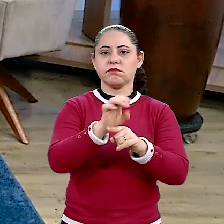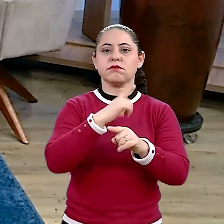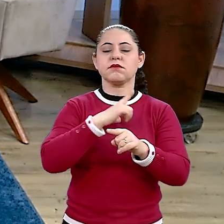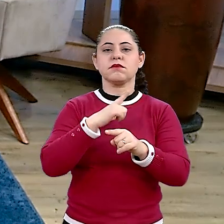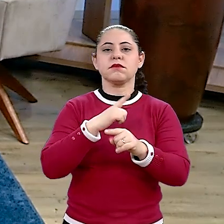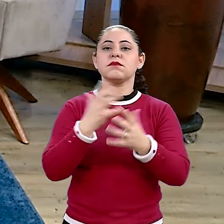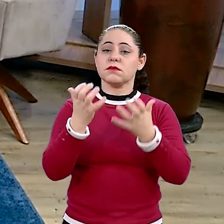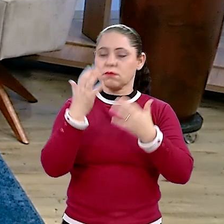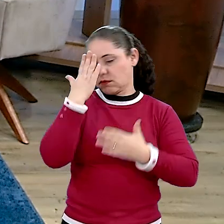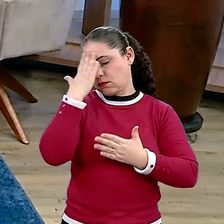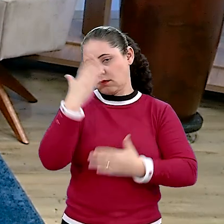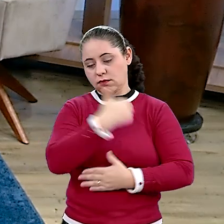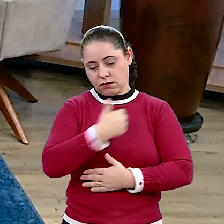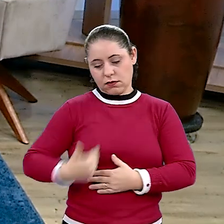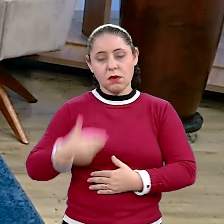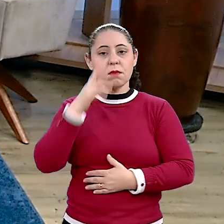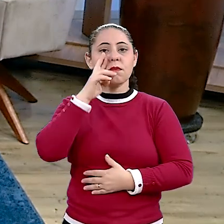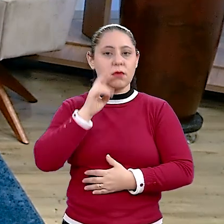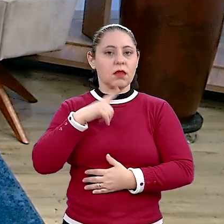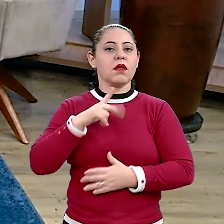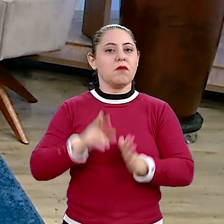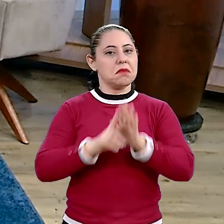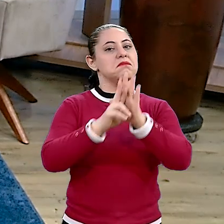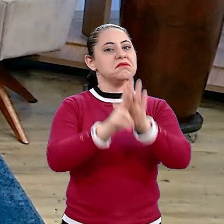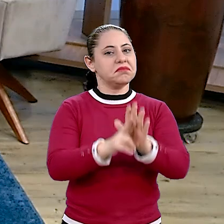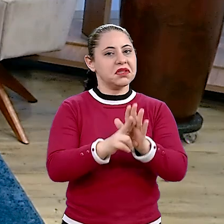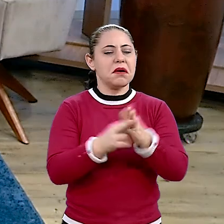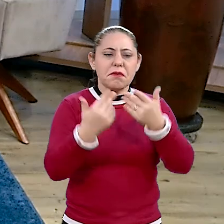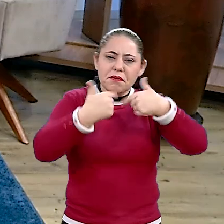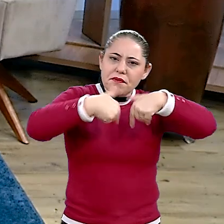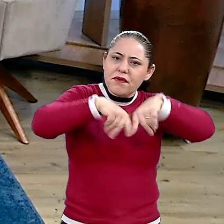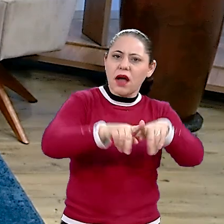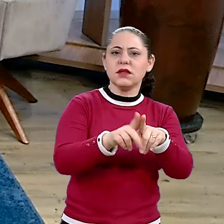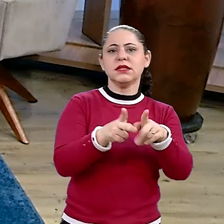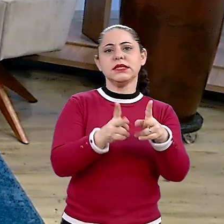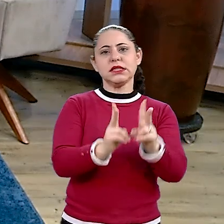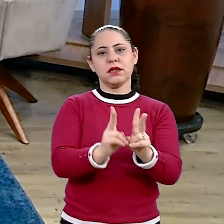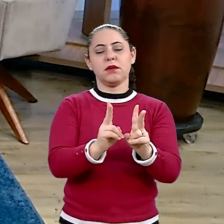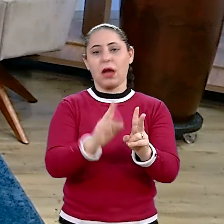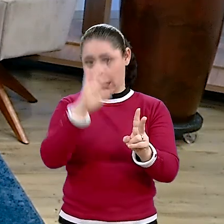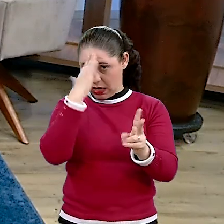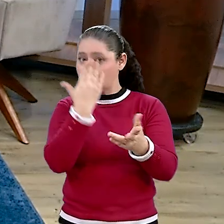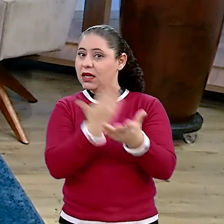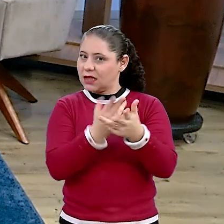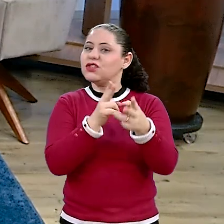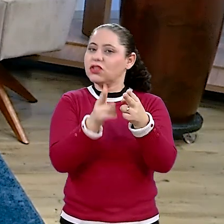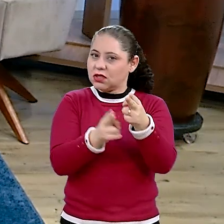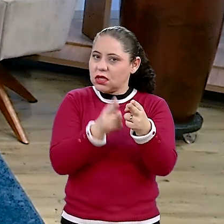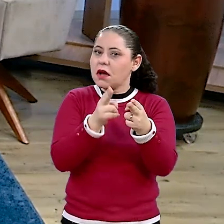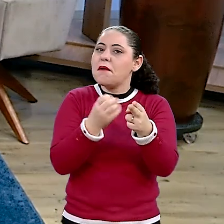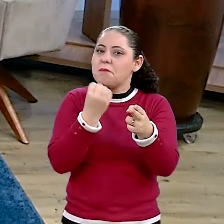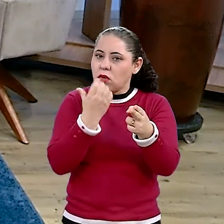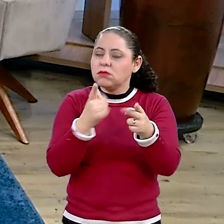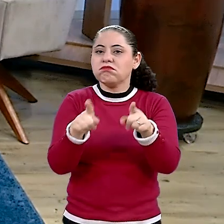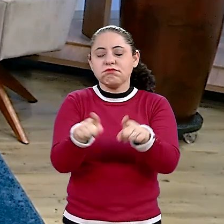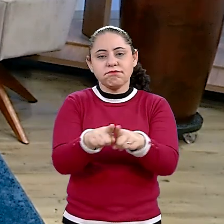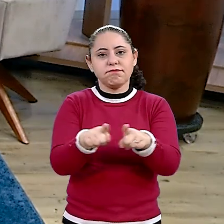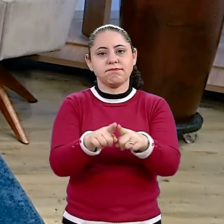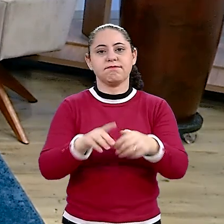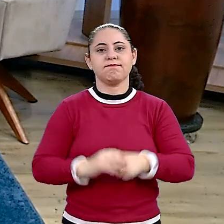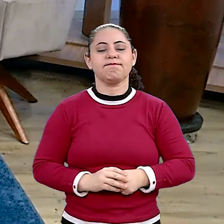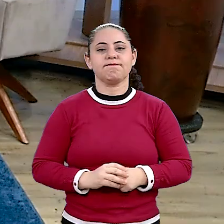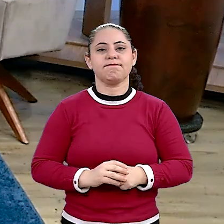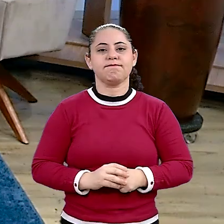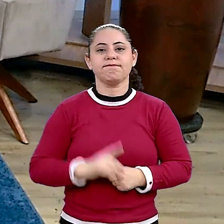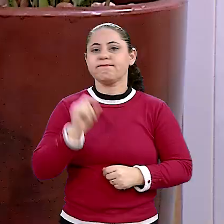Grosso do Sul. Quero até agradecer ao governador Eduardo Riedel, que tem sido muito parceiro dentro desse projeto, ele acredita em ferrovia. E nesse